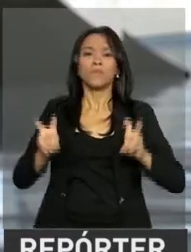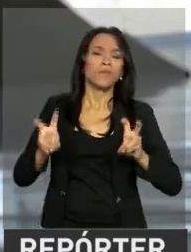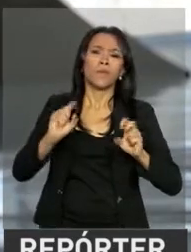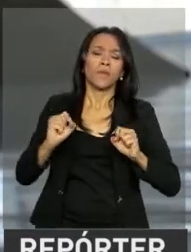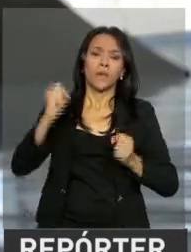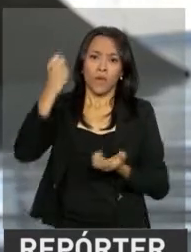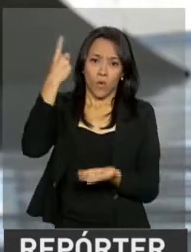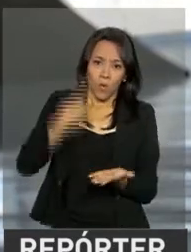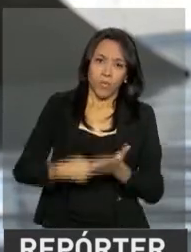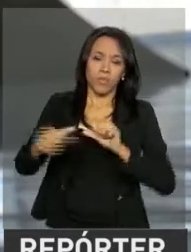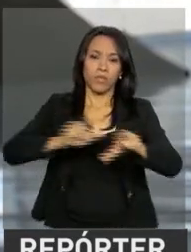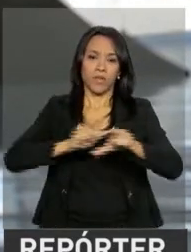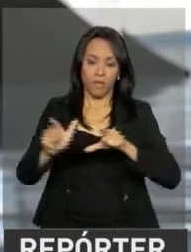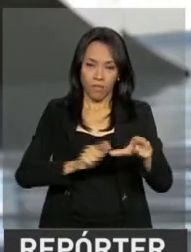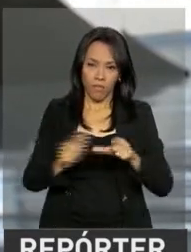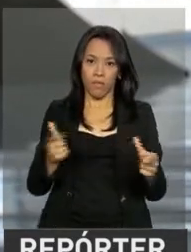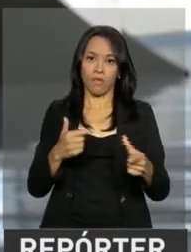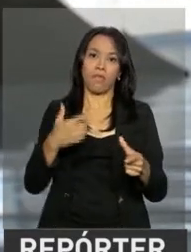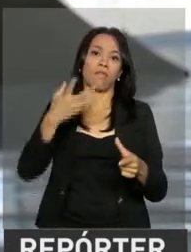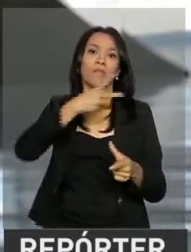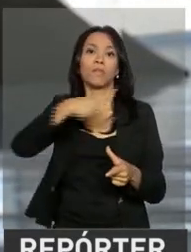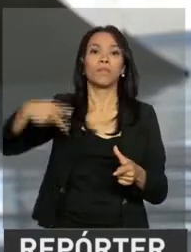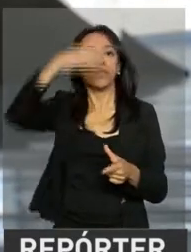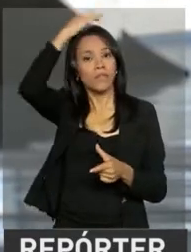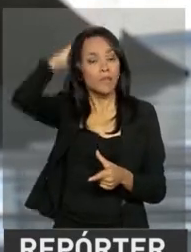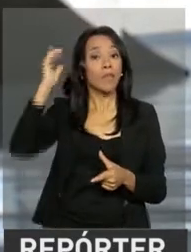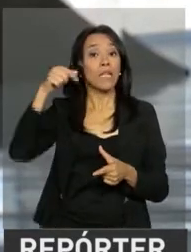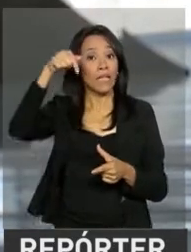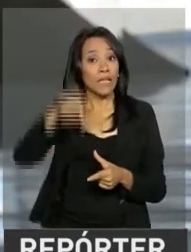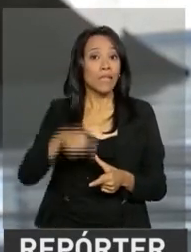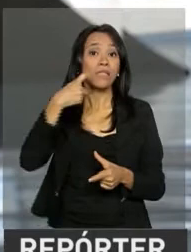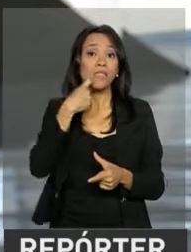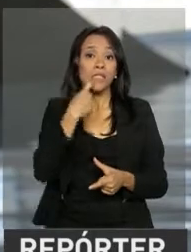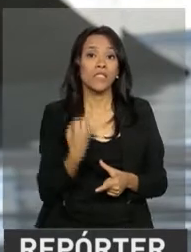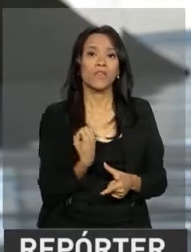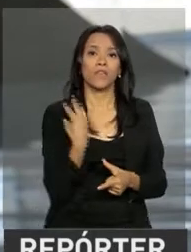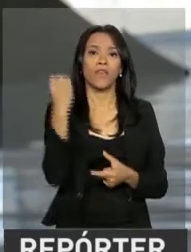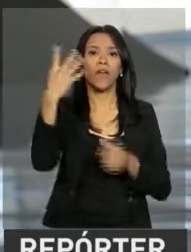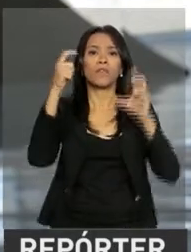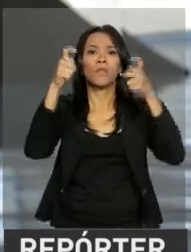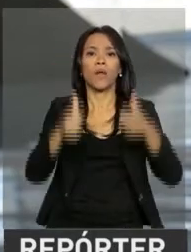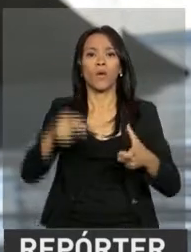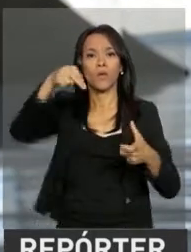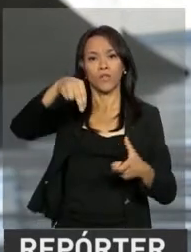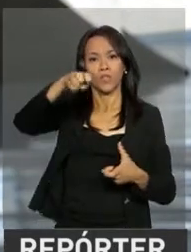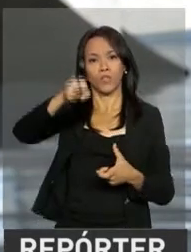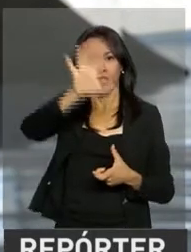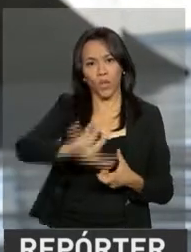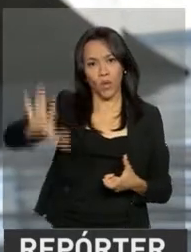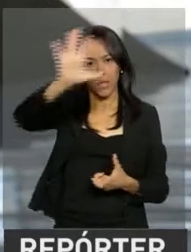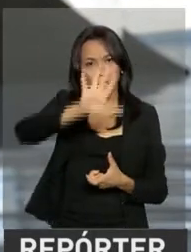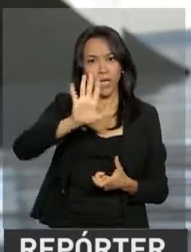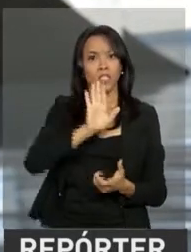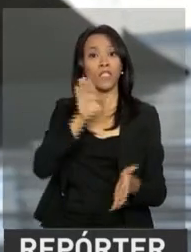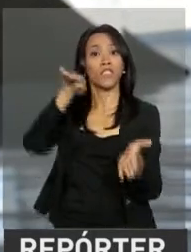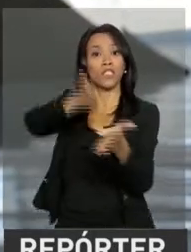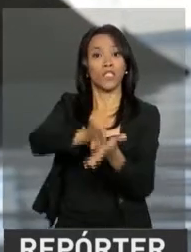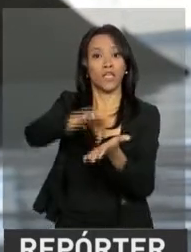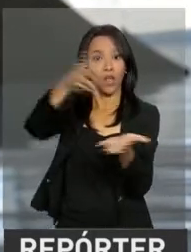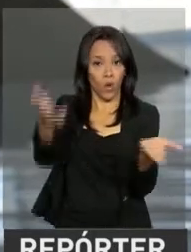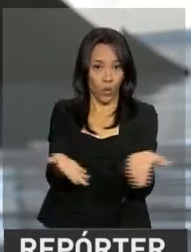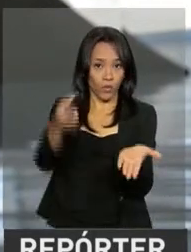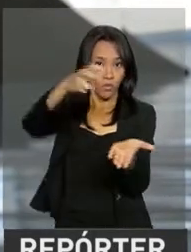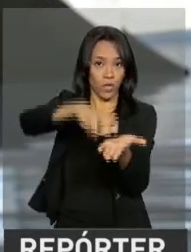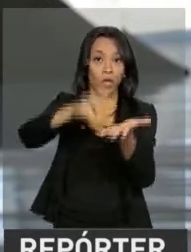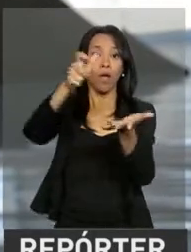ele faz nesta sexta feira uma viagem ao nordeste ele desembarca agora de manhã em pernambuco e o